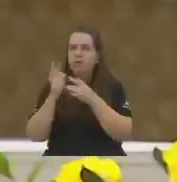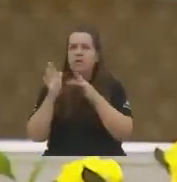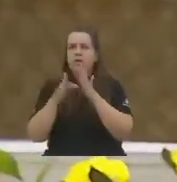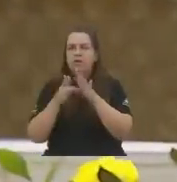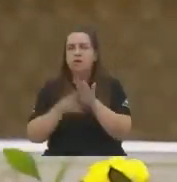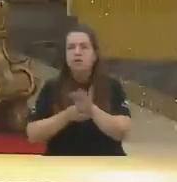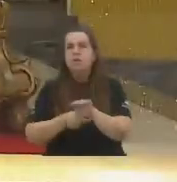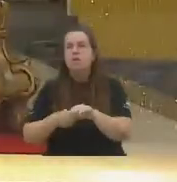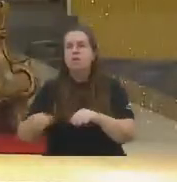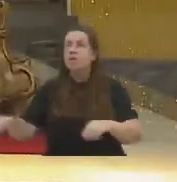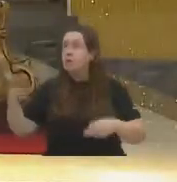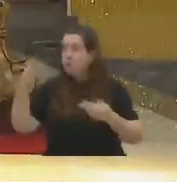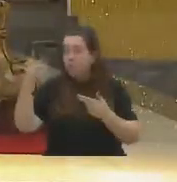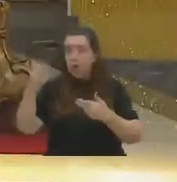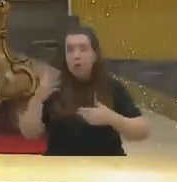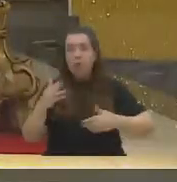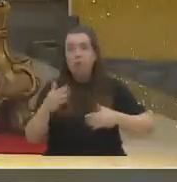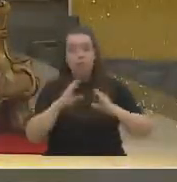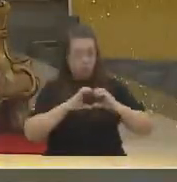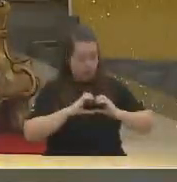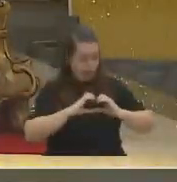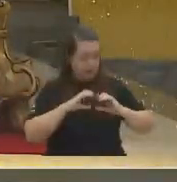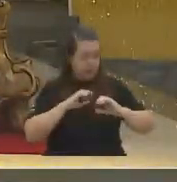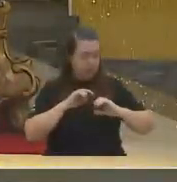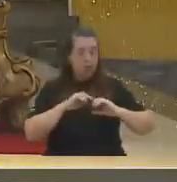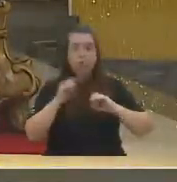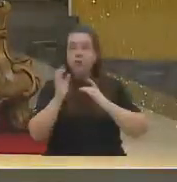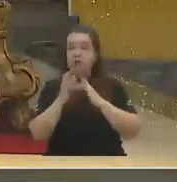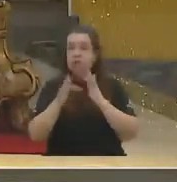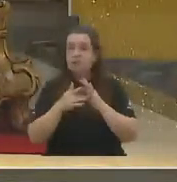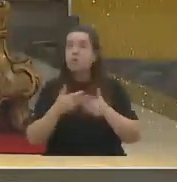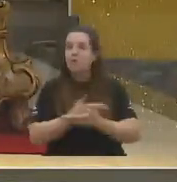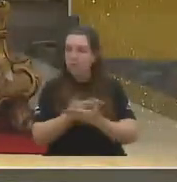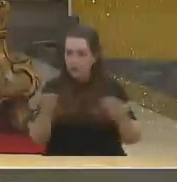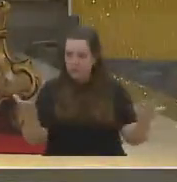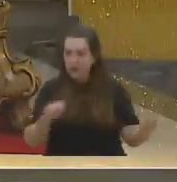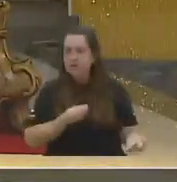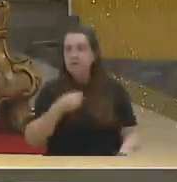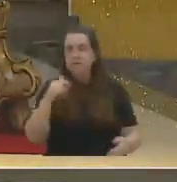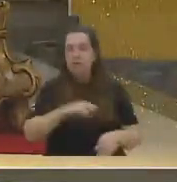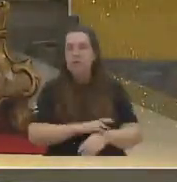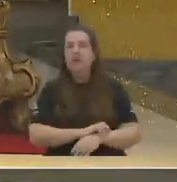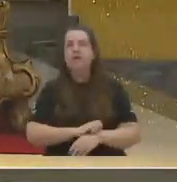conformidade ao coração de Cristo. Você que está aqui e você que está